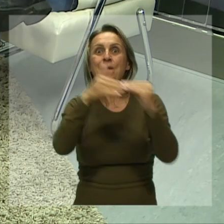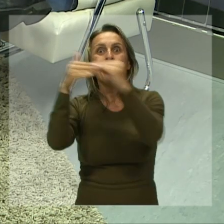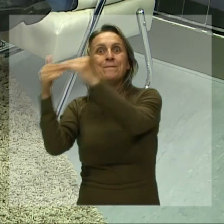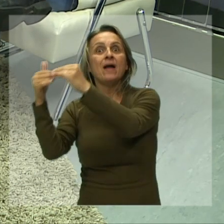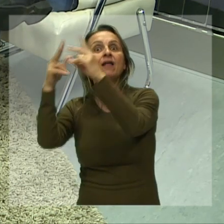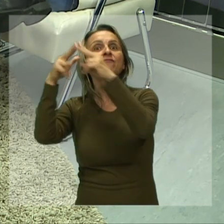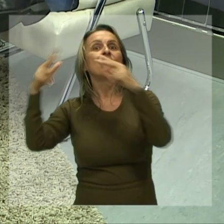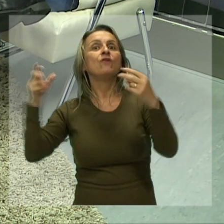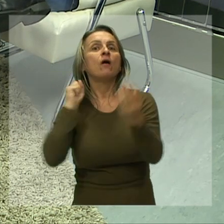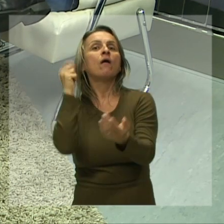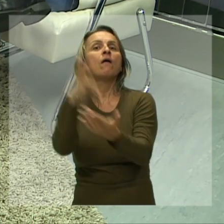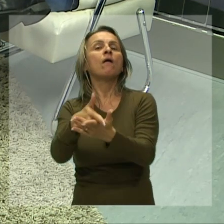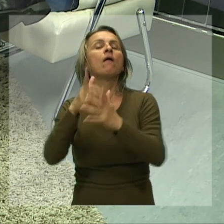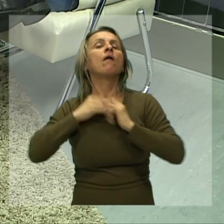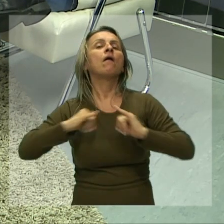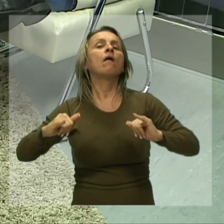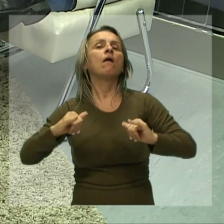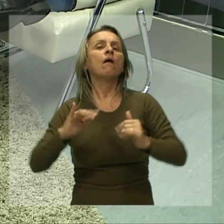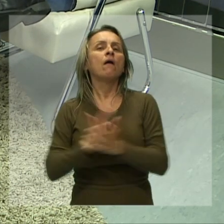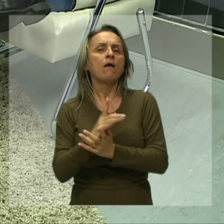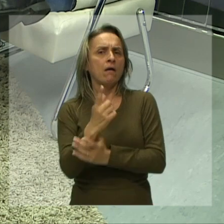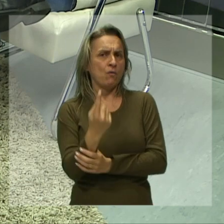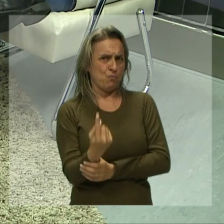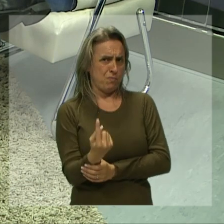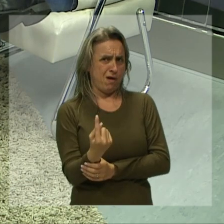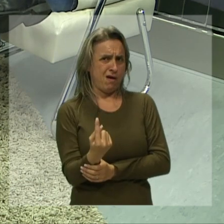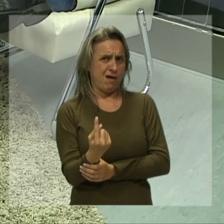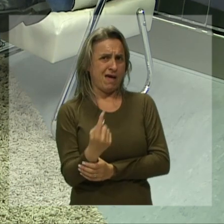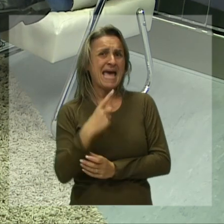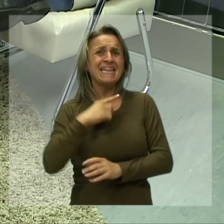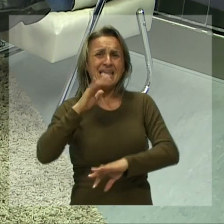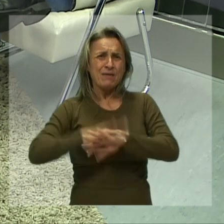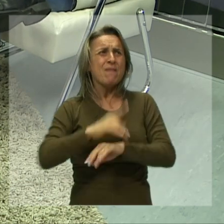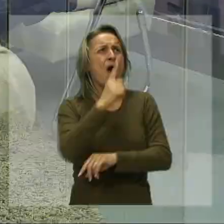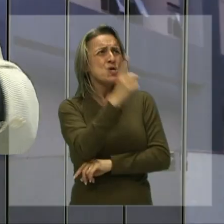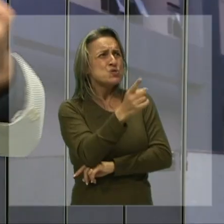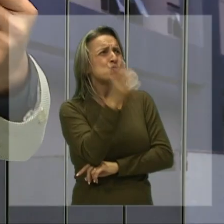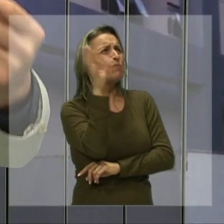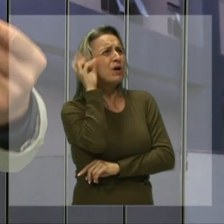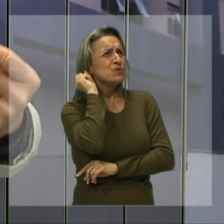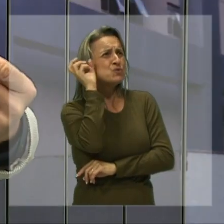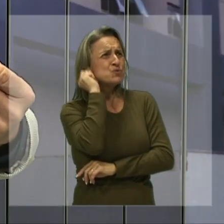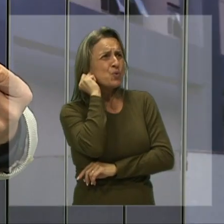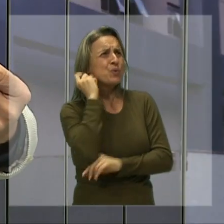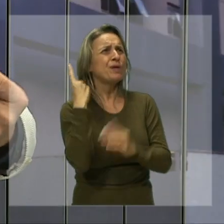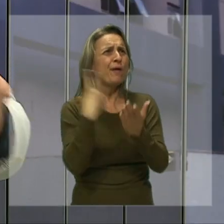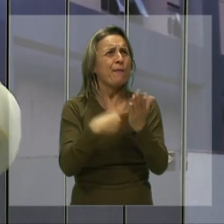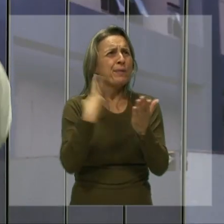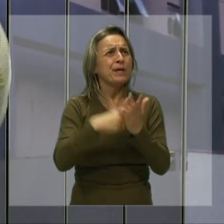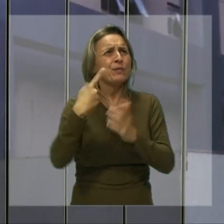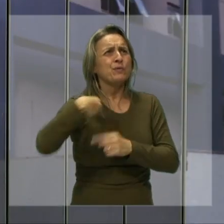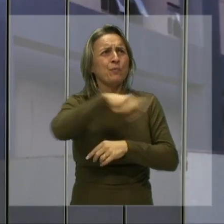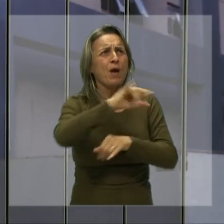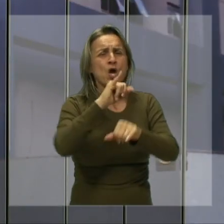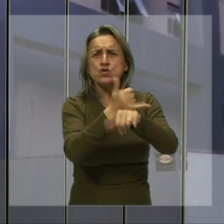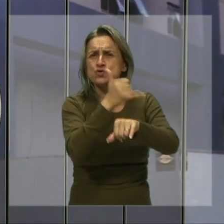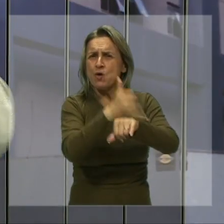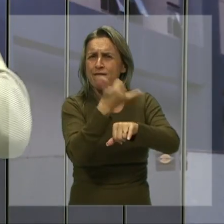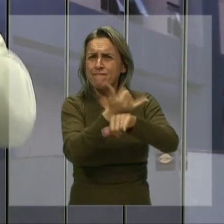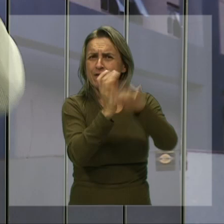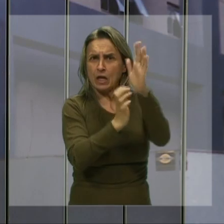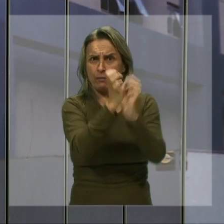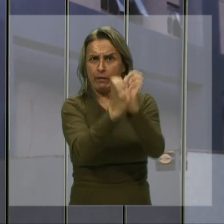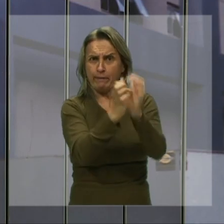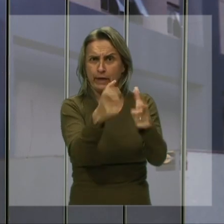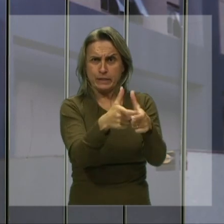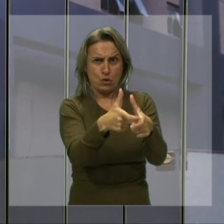de publicidade. Só uma. Tem uma combinando uma ida a Joinville, numa empresa grandiosíssima, que doou por fora, porque